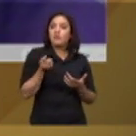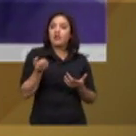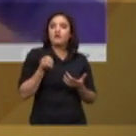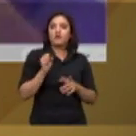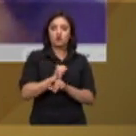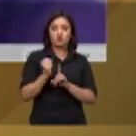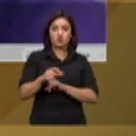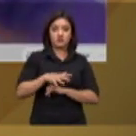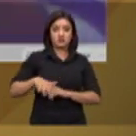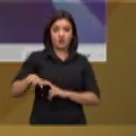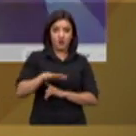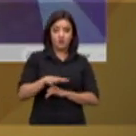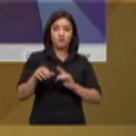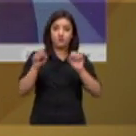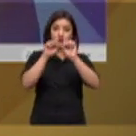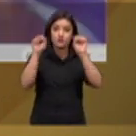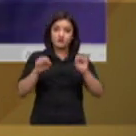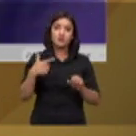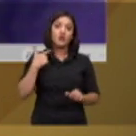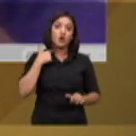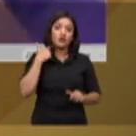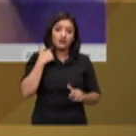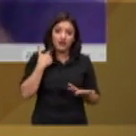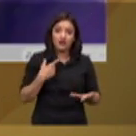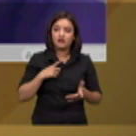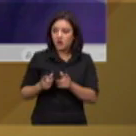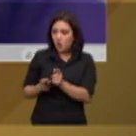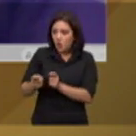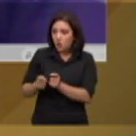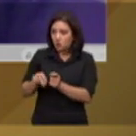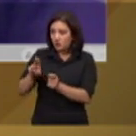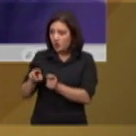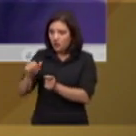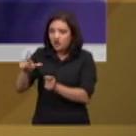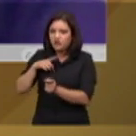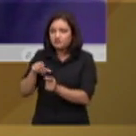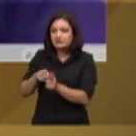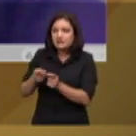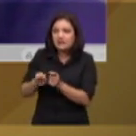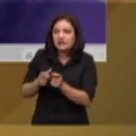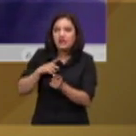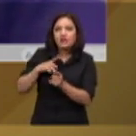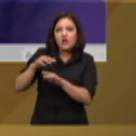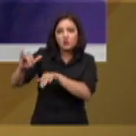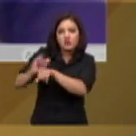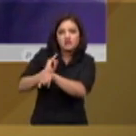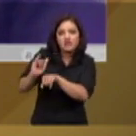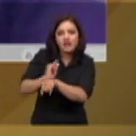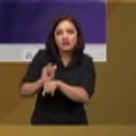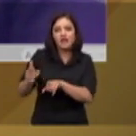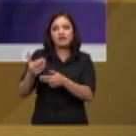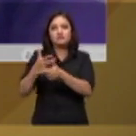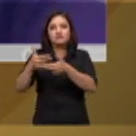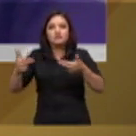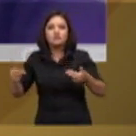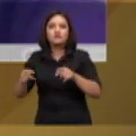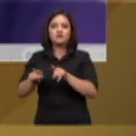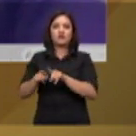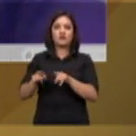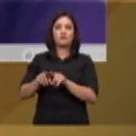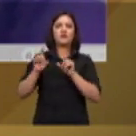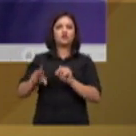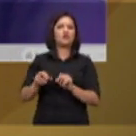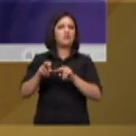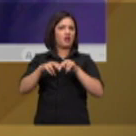lotérico nas mãos da União tem toda uma lógica cuja quebra aqui, apenas pelo princípio